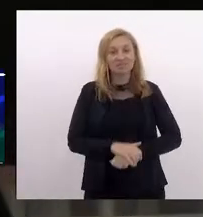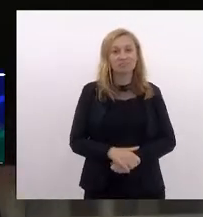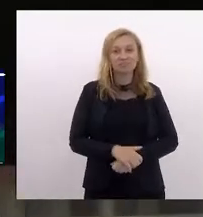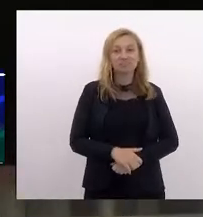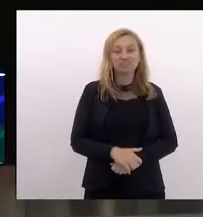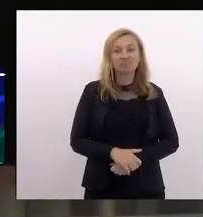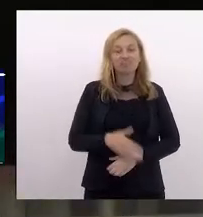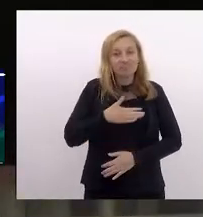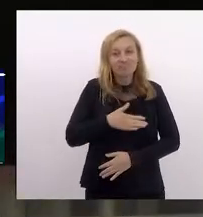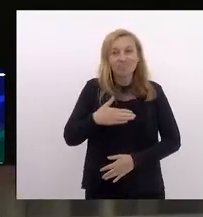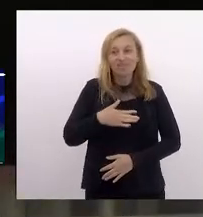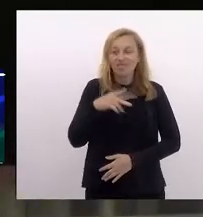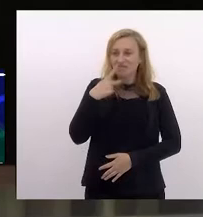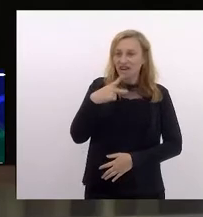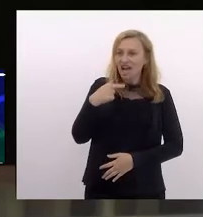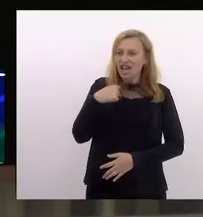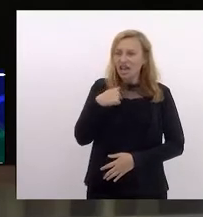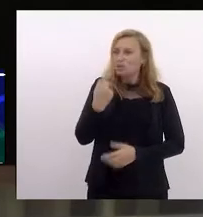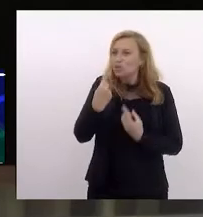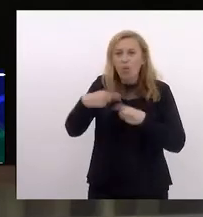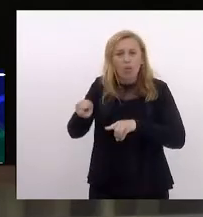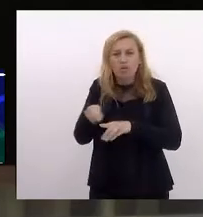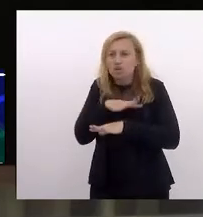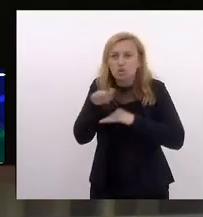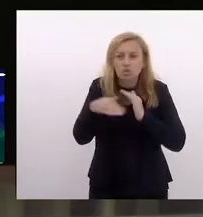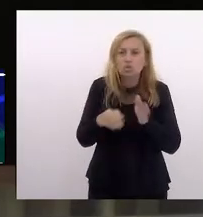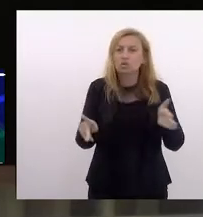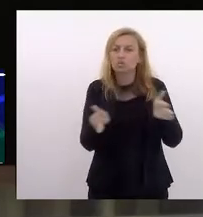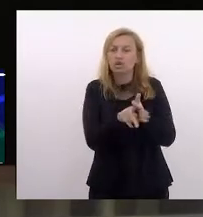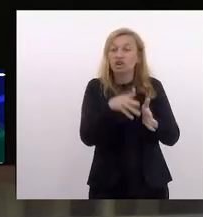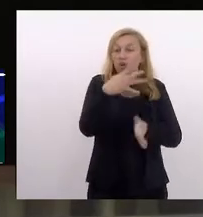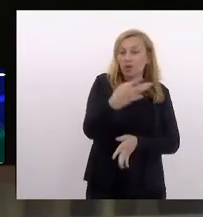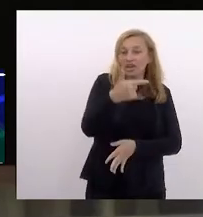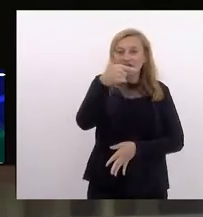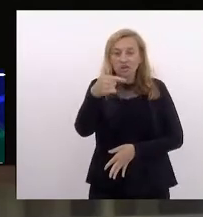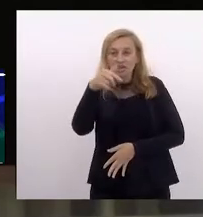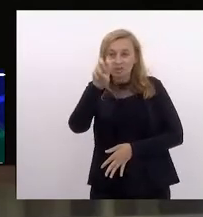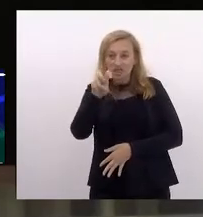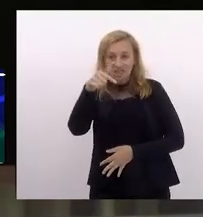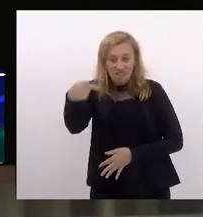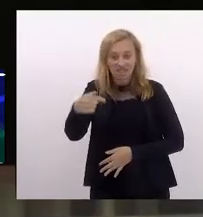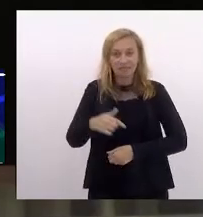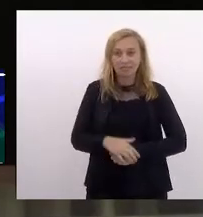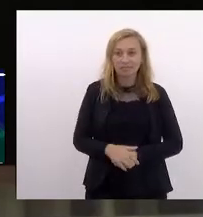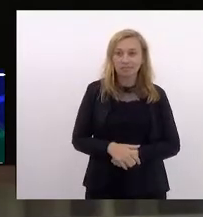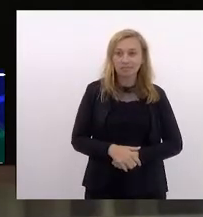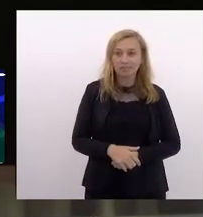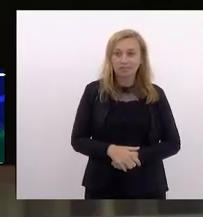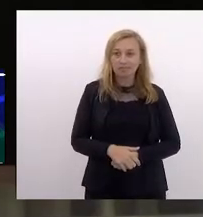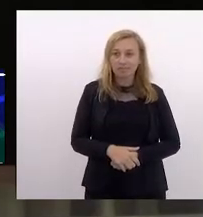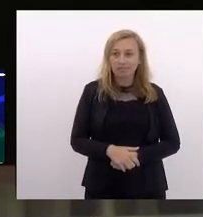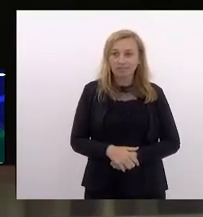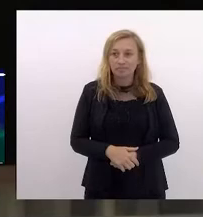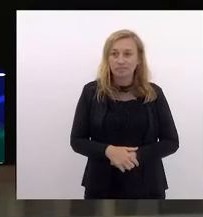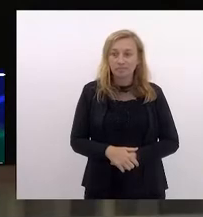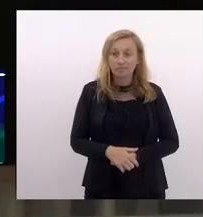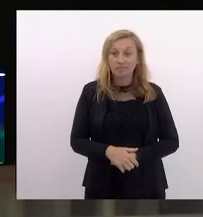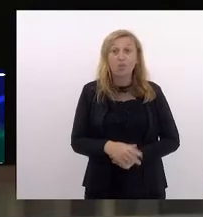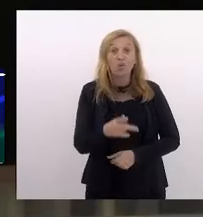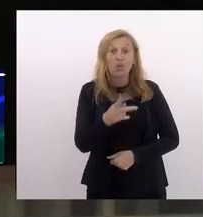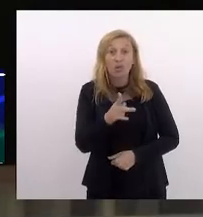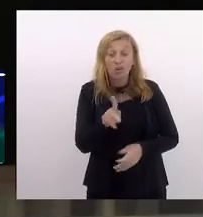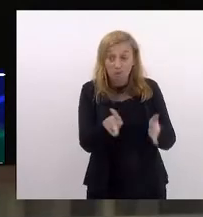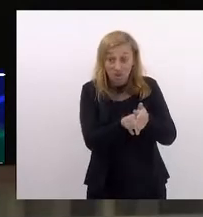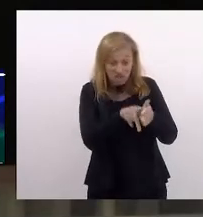eu gostaria de ver que eu sou totalmente contra ao projeto 4257 o